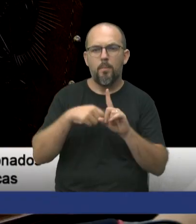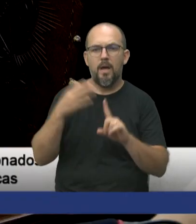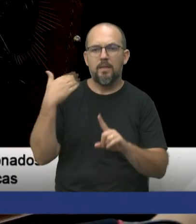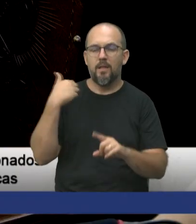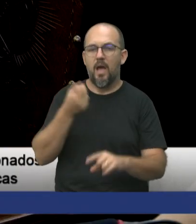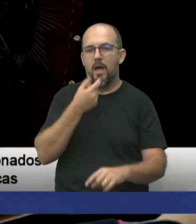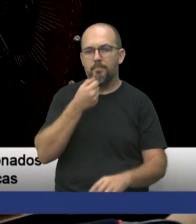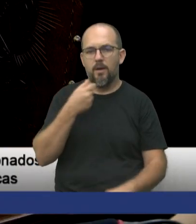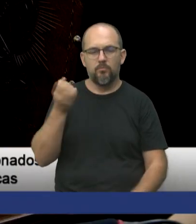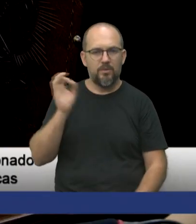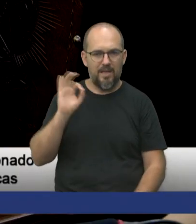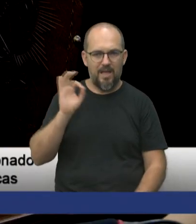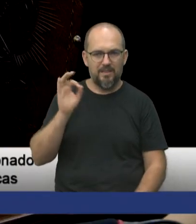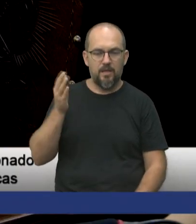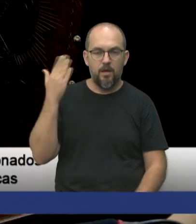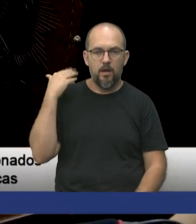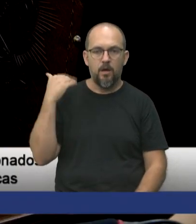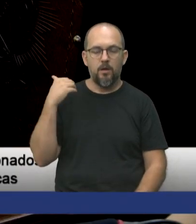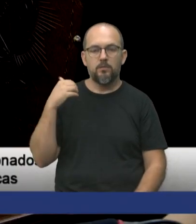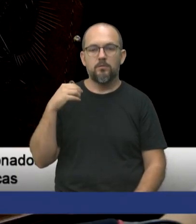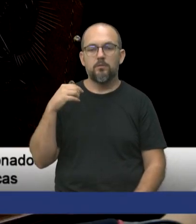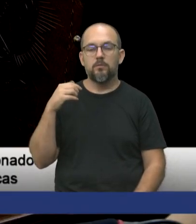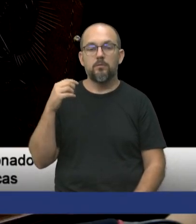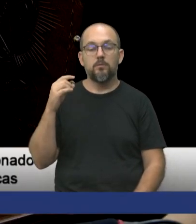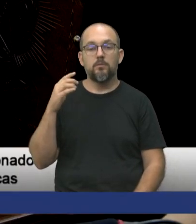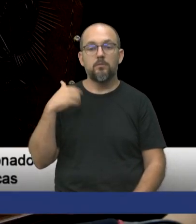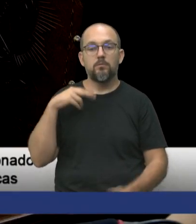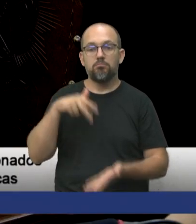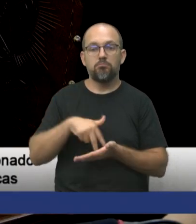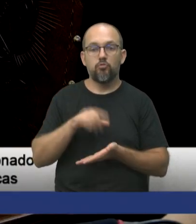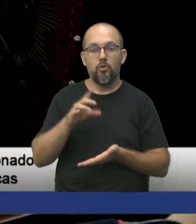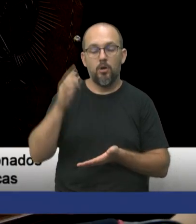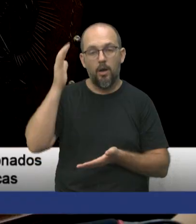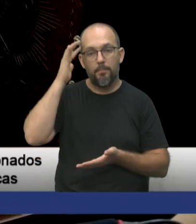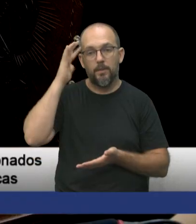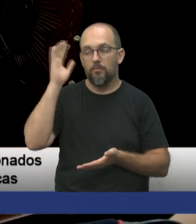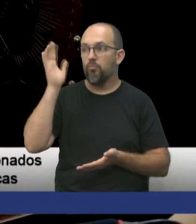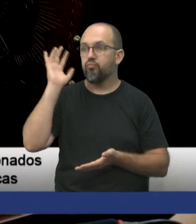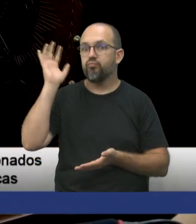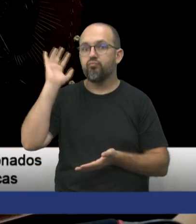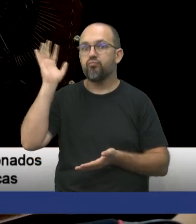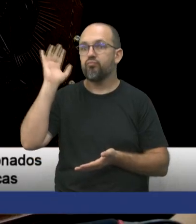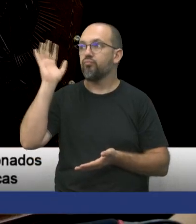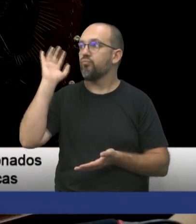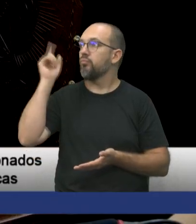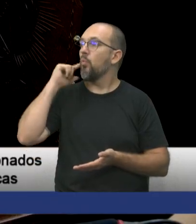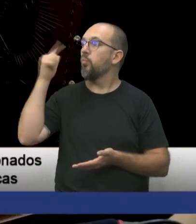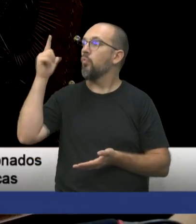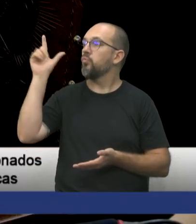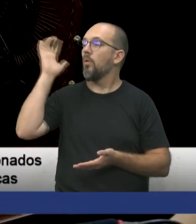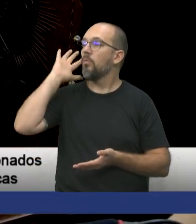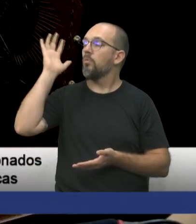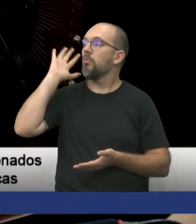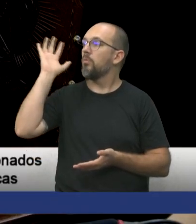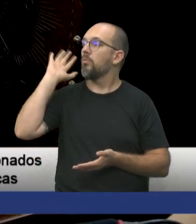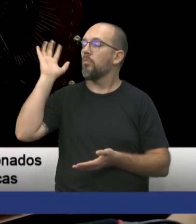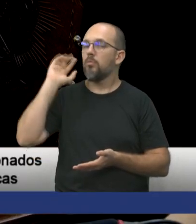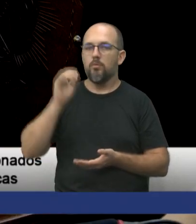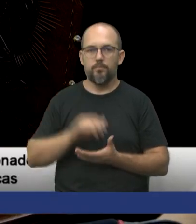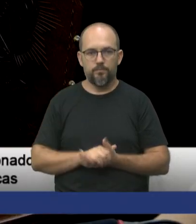tomava medicação, eu só estava de corpo presente, porque minha cabeça estava lá no samba lelê tá doente. Então,